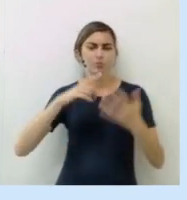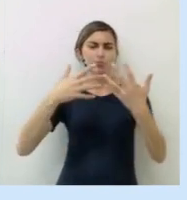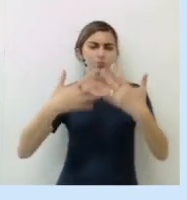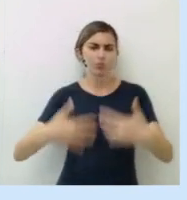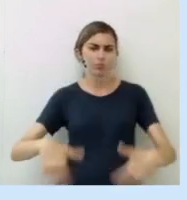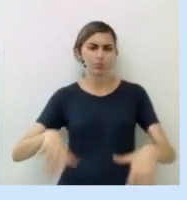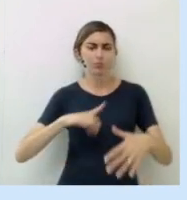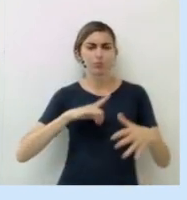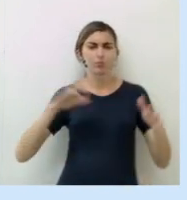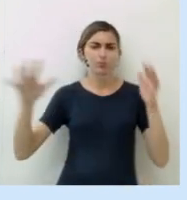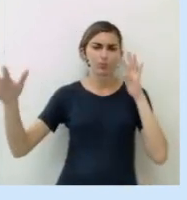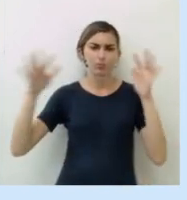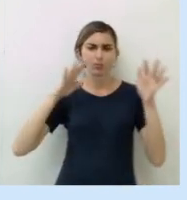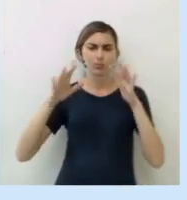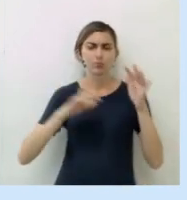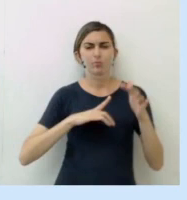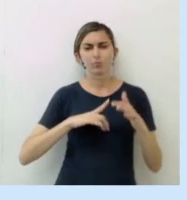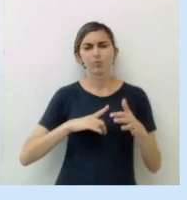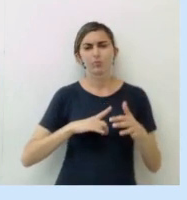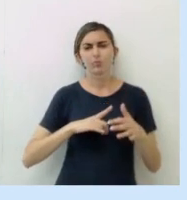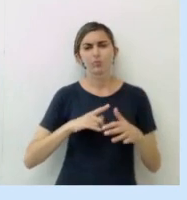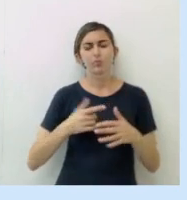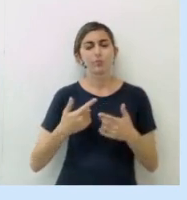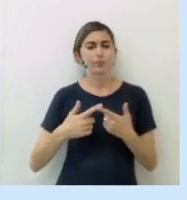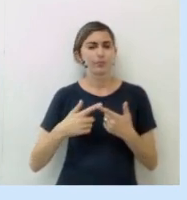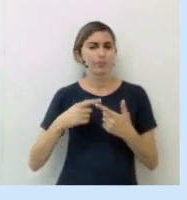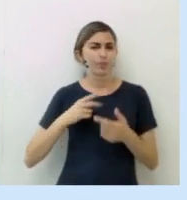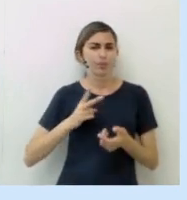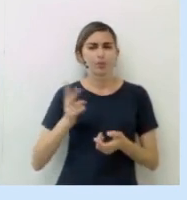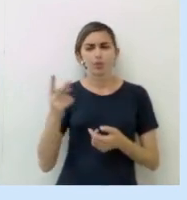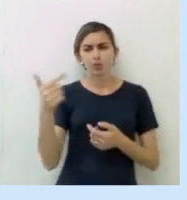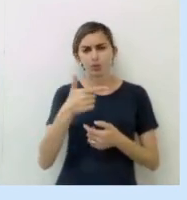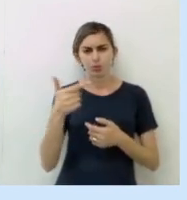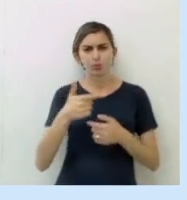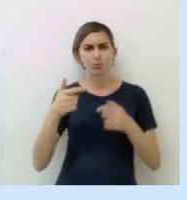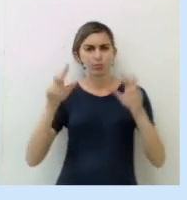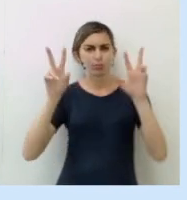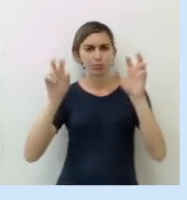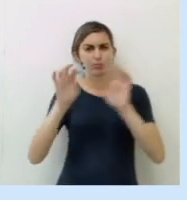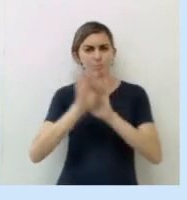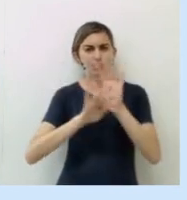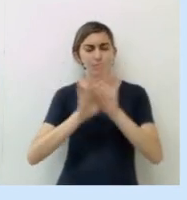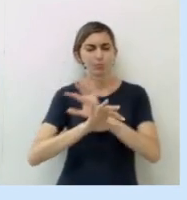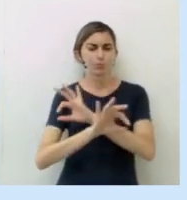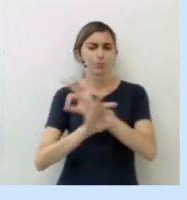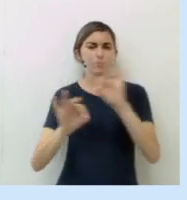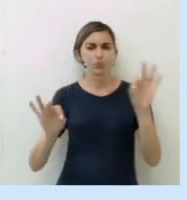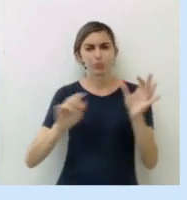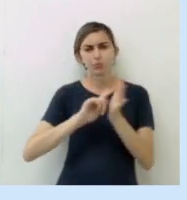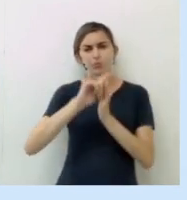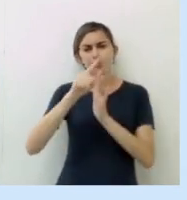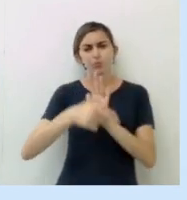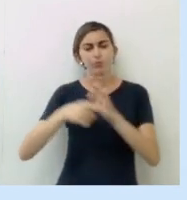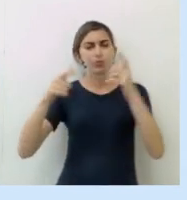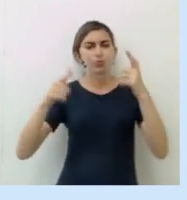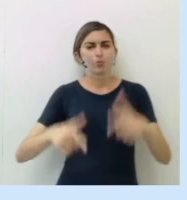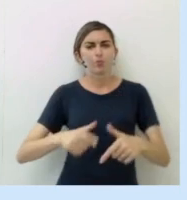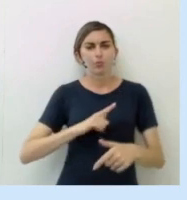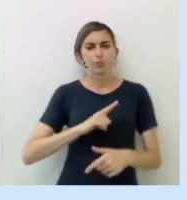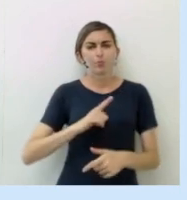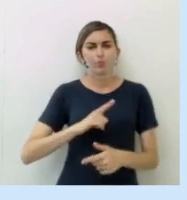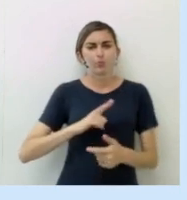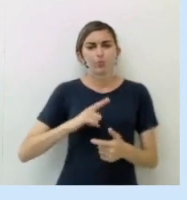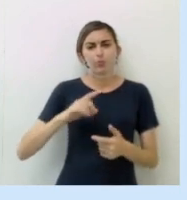sobrenatural, teorizado pelo búlgaro Todorov. Segundo este autor, o maravilhoso é o gênero onde se incluem